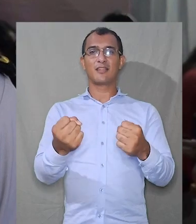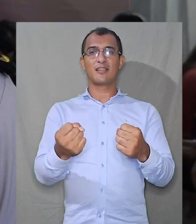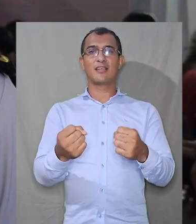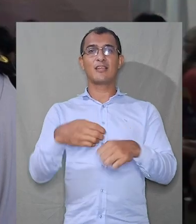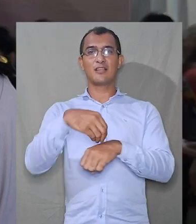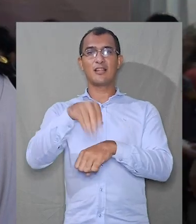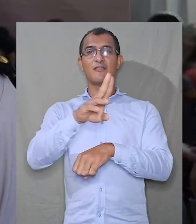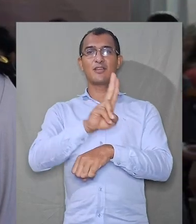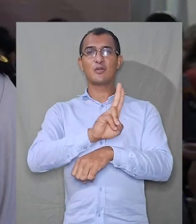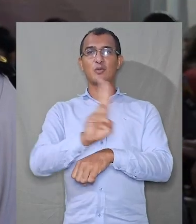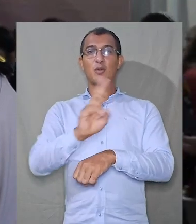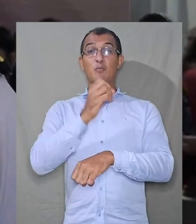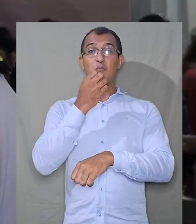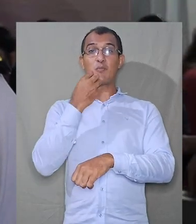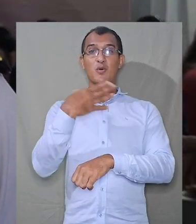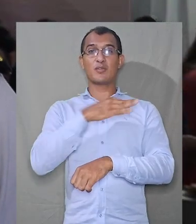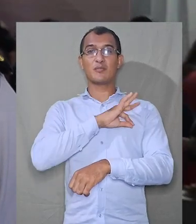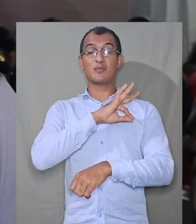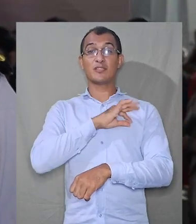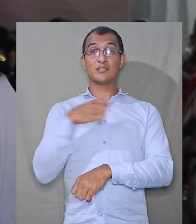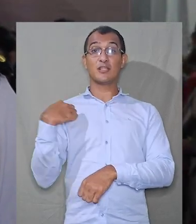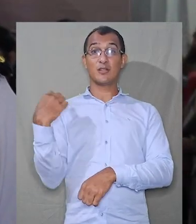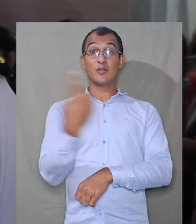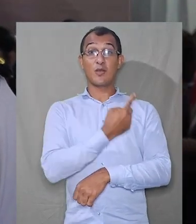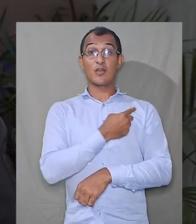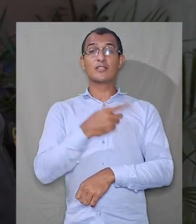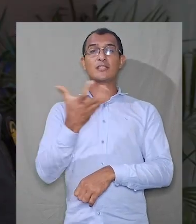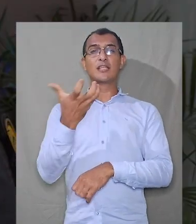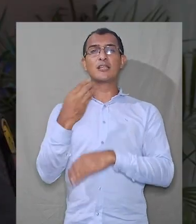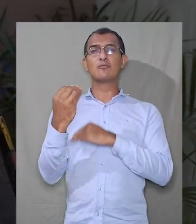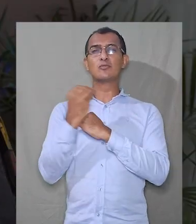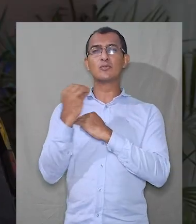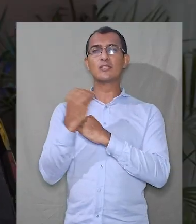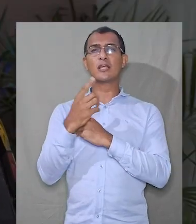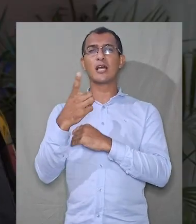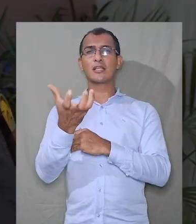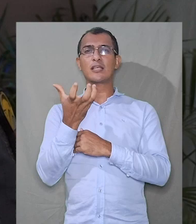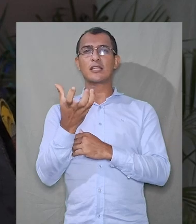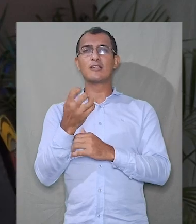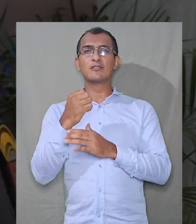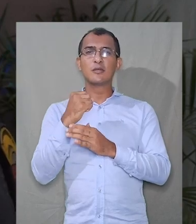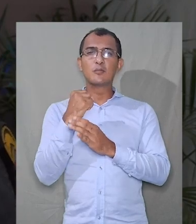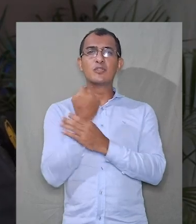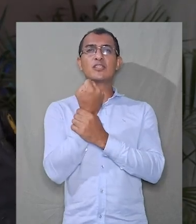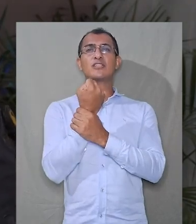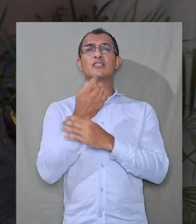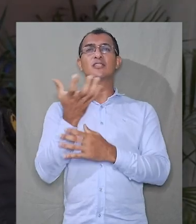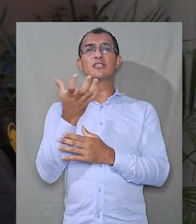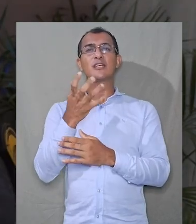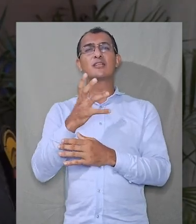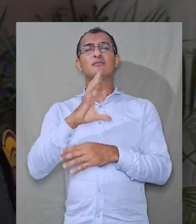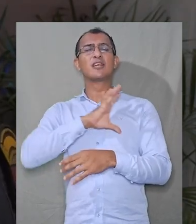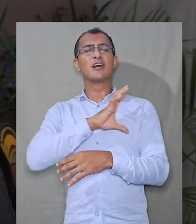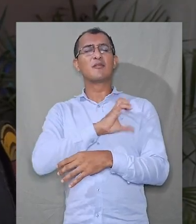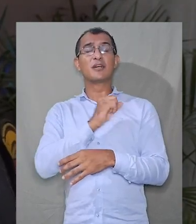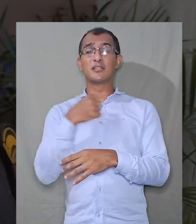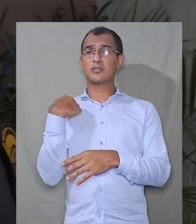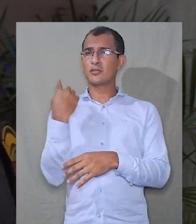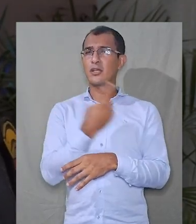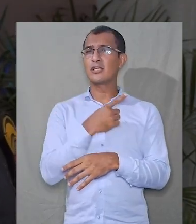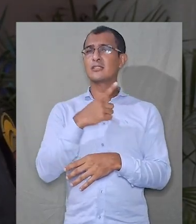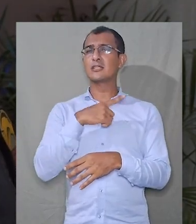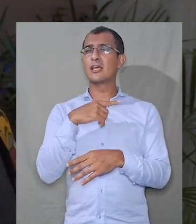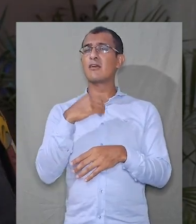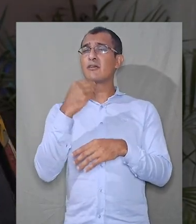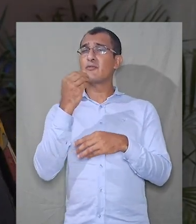aí, defendendo o nosso Estado, levando o bom nome da Polícia Militar. Nós mulheres queremos ser cuidadas, queremos ser protegidas,